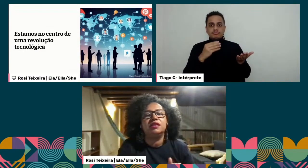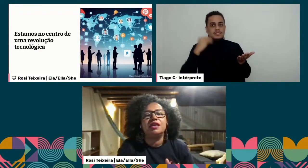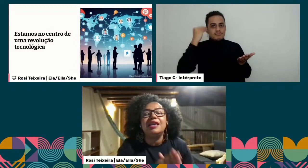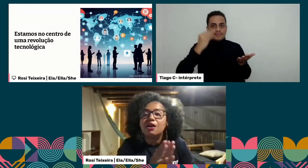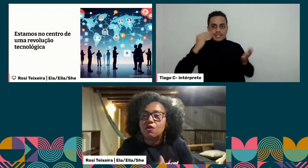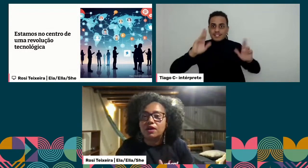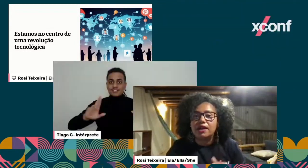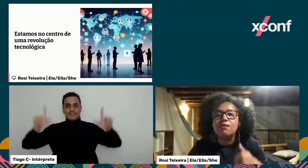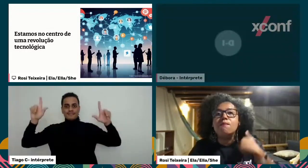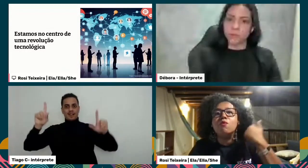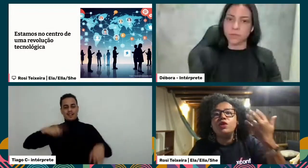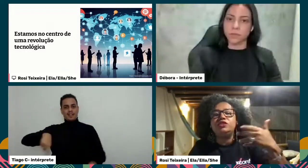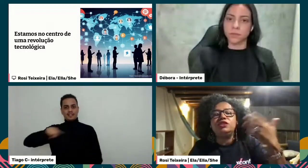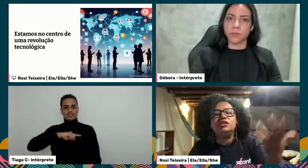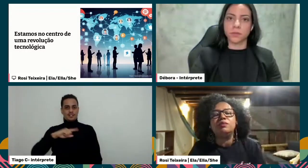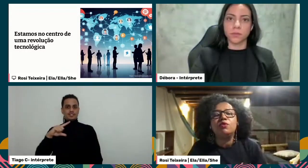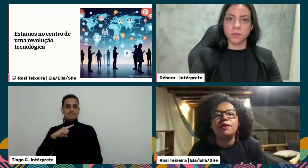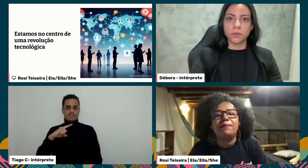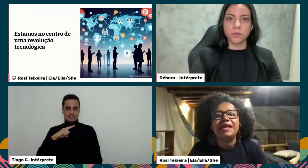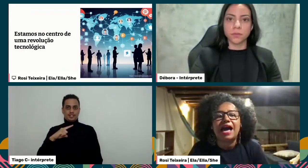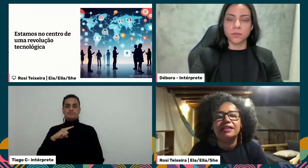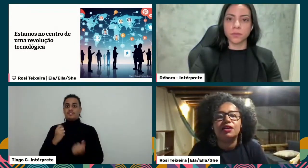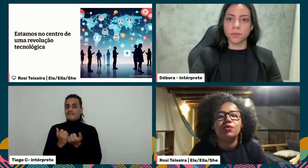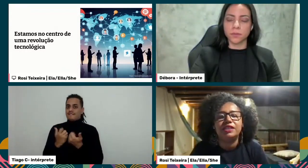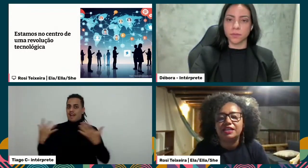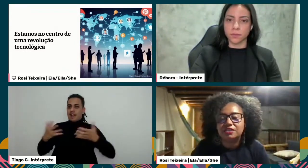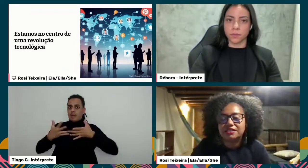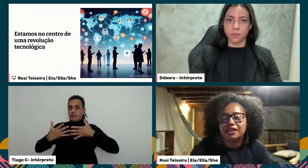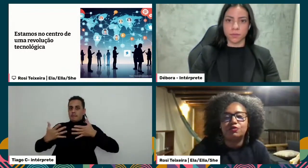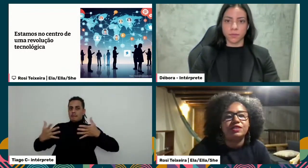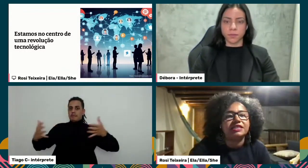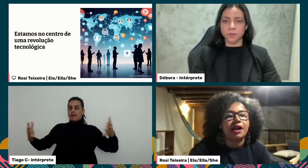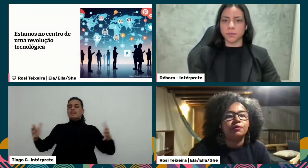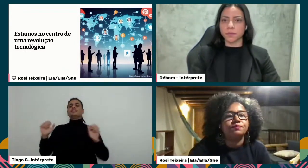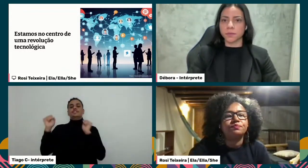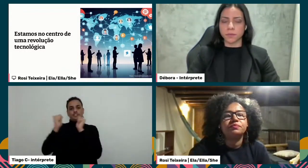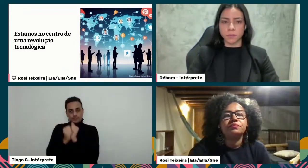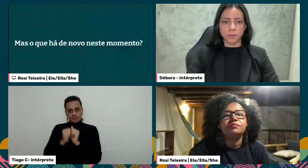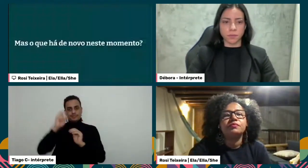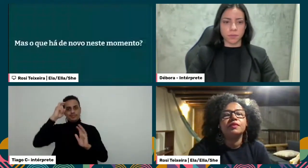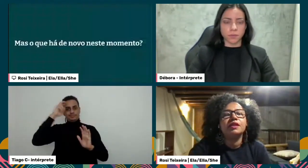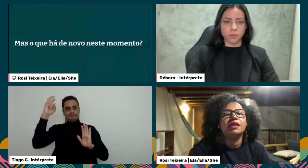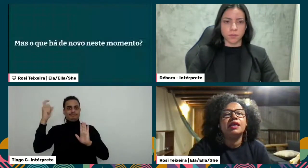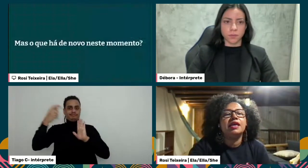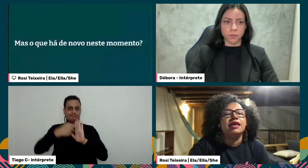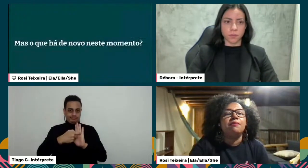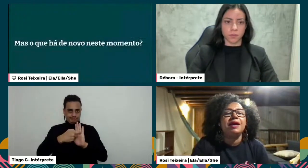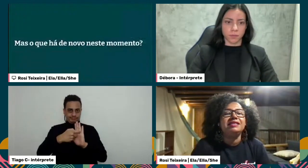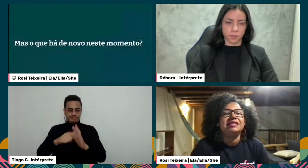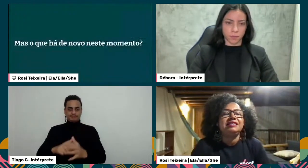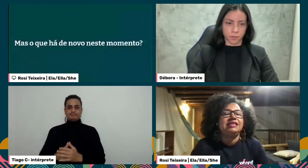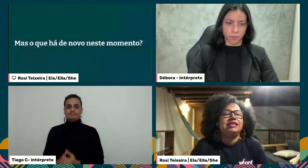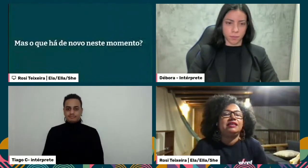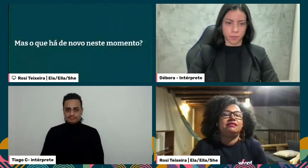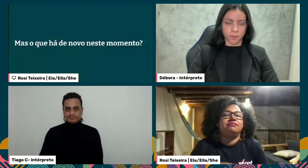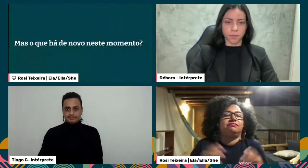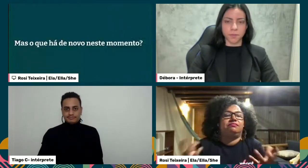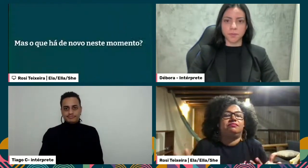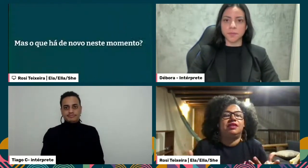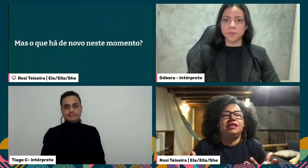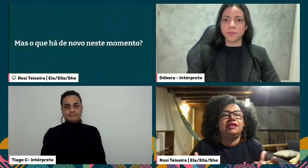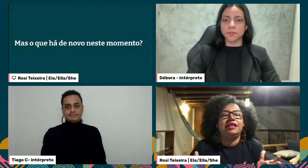tínhamos antes, e agora muitíssimo ampliada com inteligência artificial. Mas,